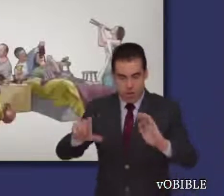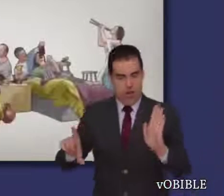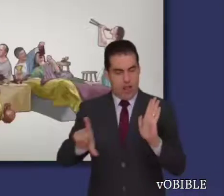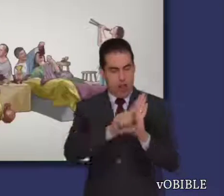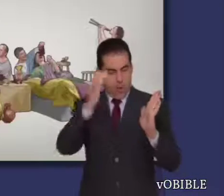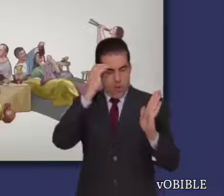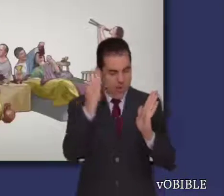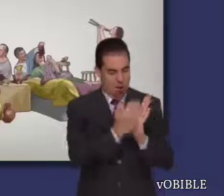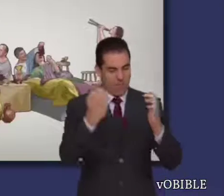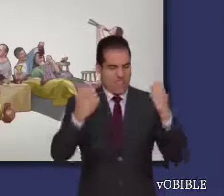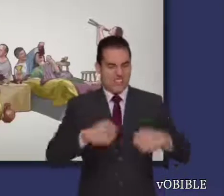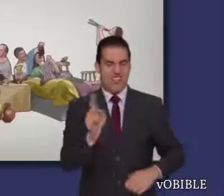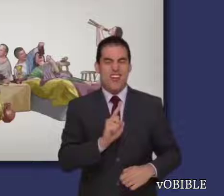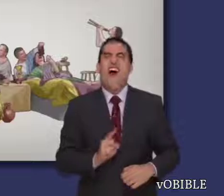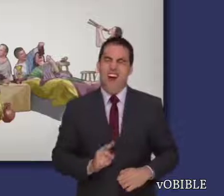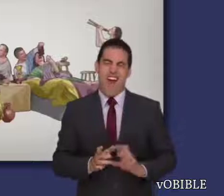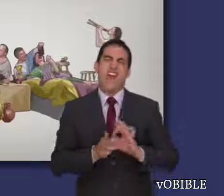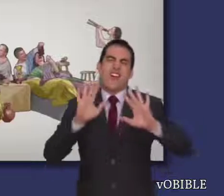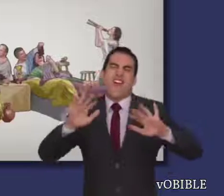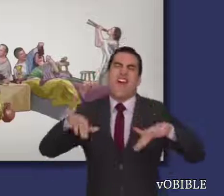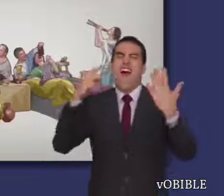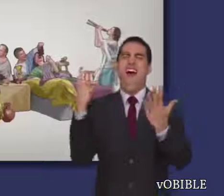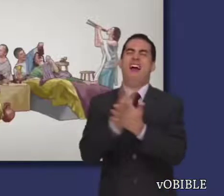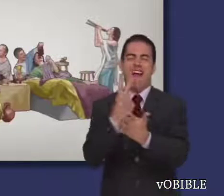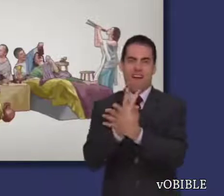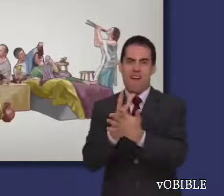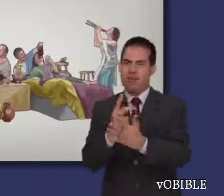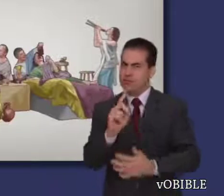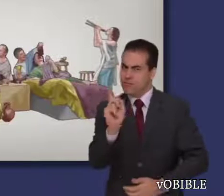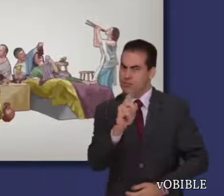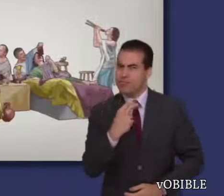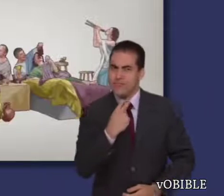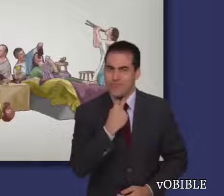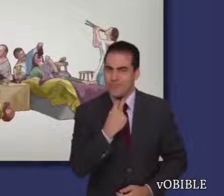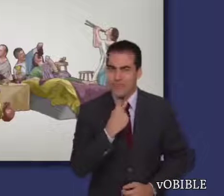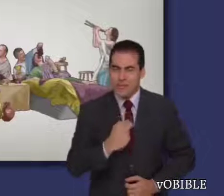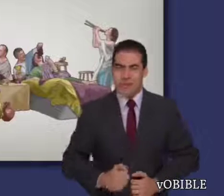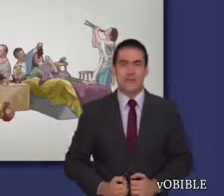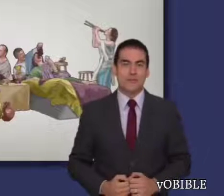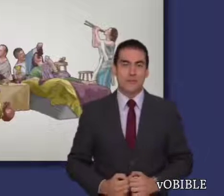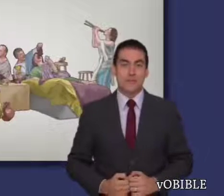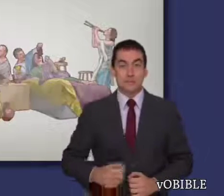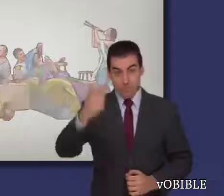Mas Paulo avisou que essa liberdade não devia ser usada como uma desculpa para fazer coisas erradas.